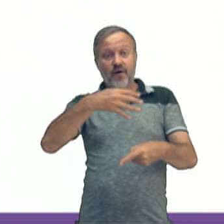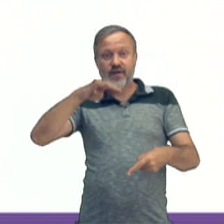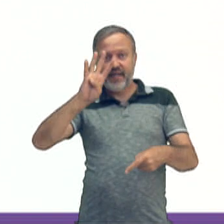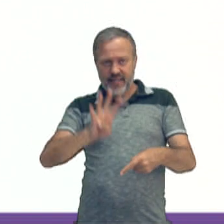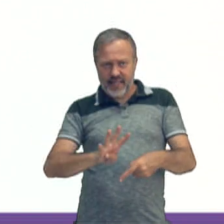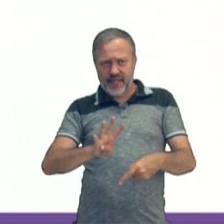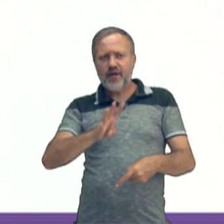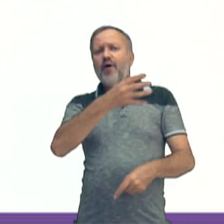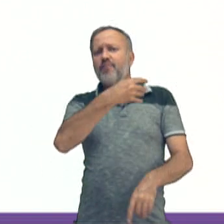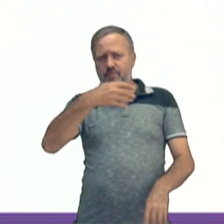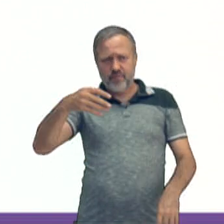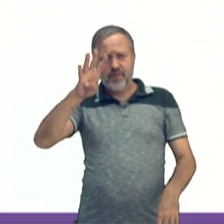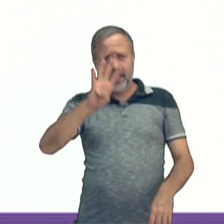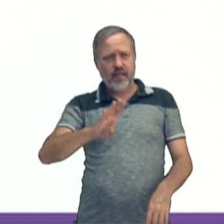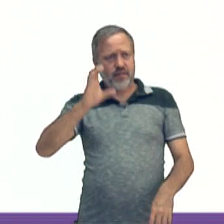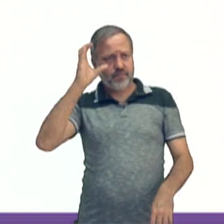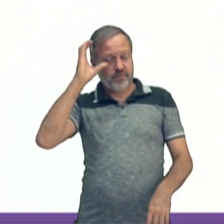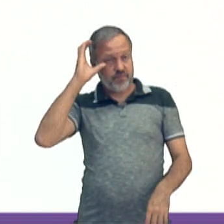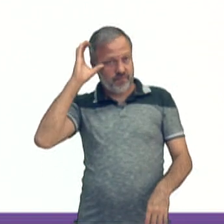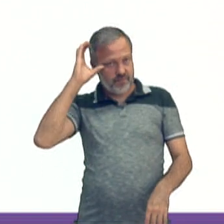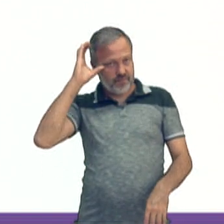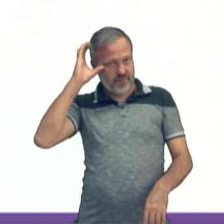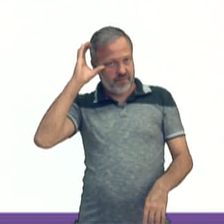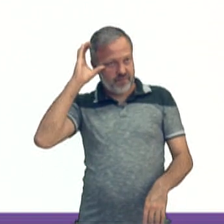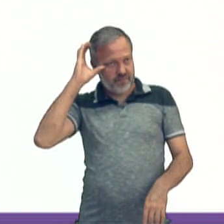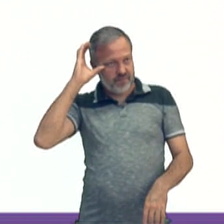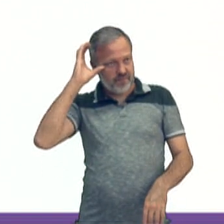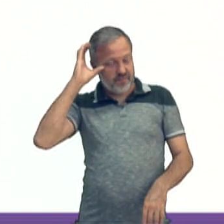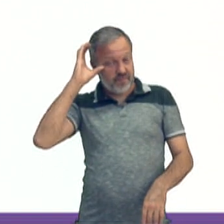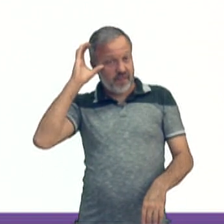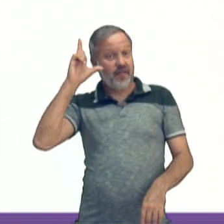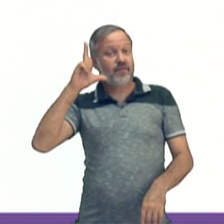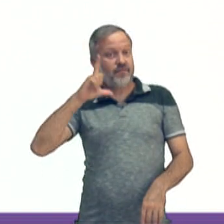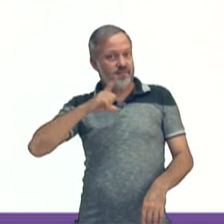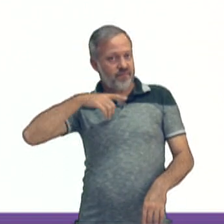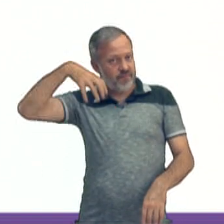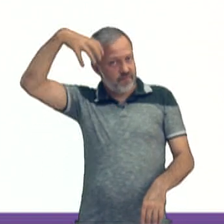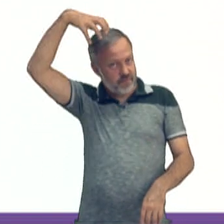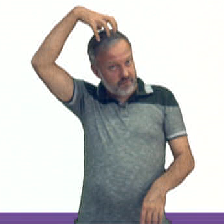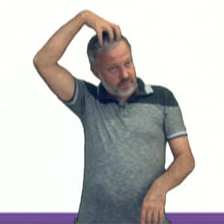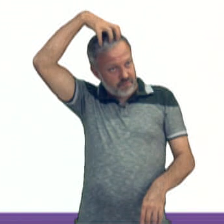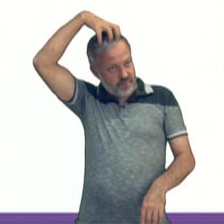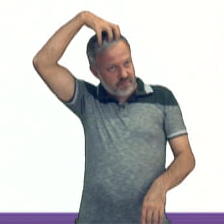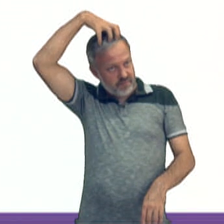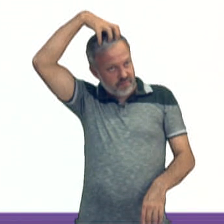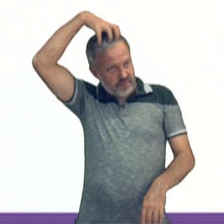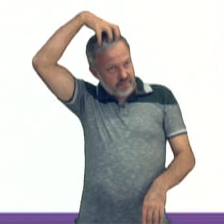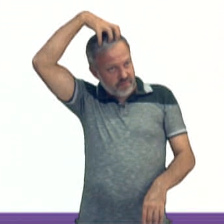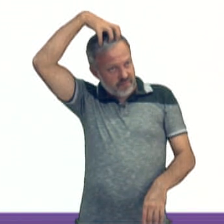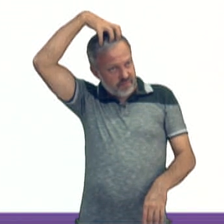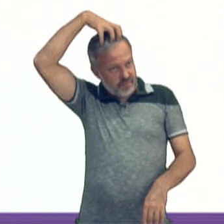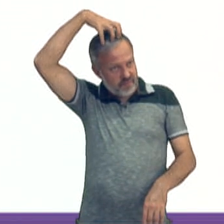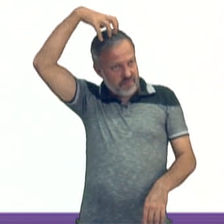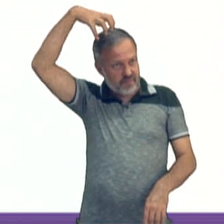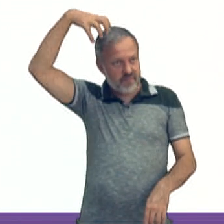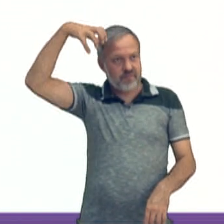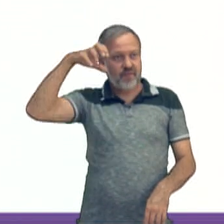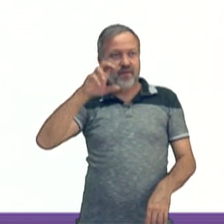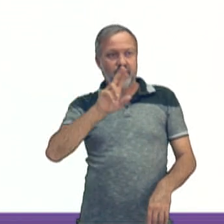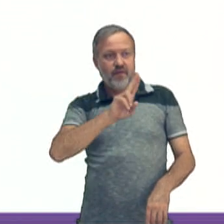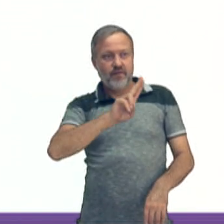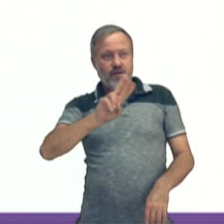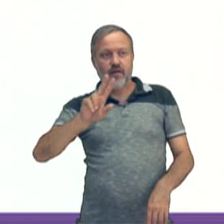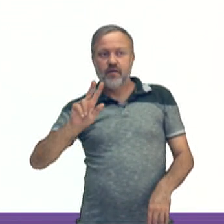e ele vem da época do Imperador Amarelo, o Imperador Huangdi, que reinou na